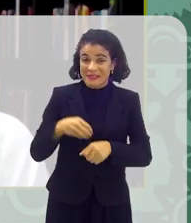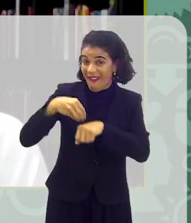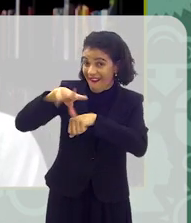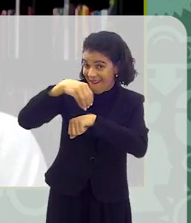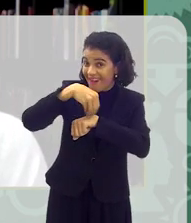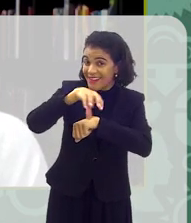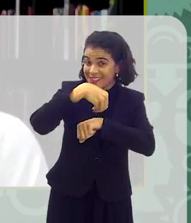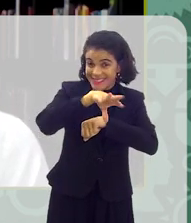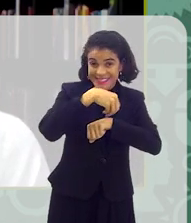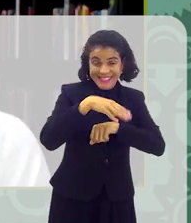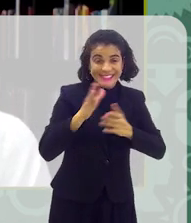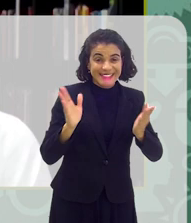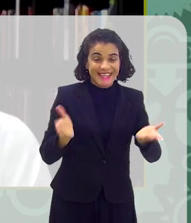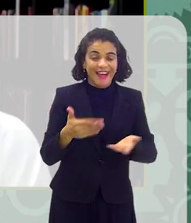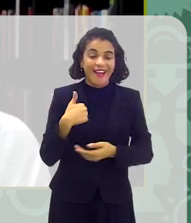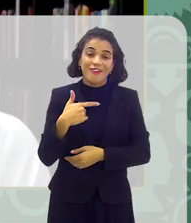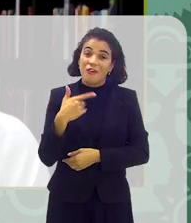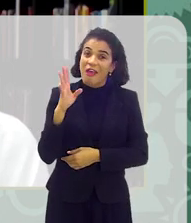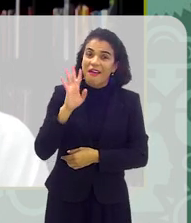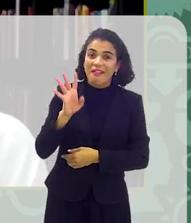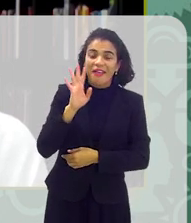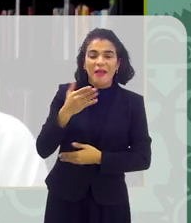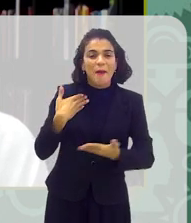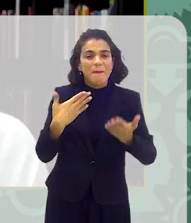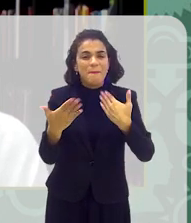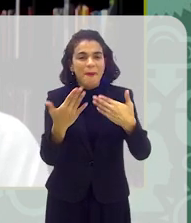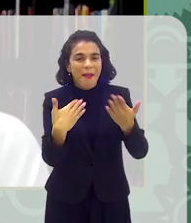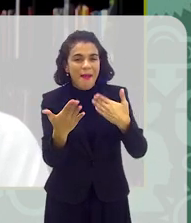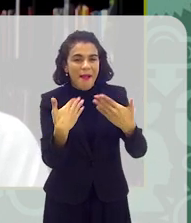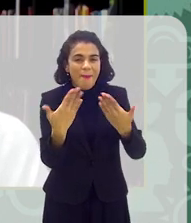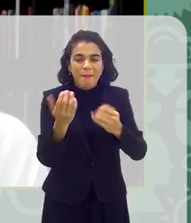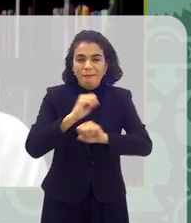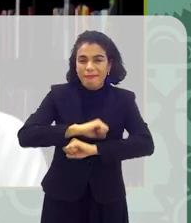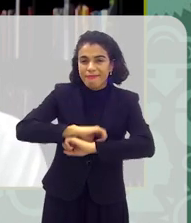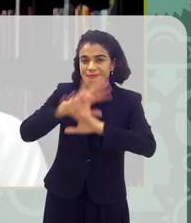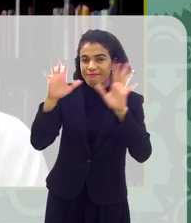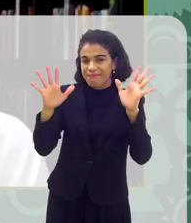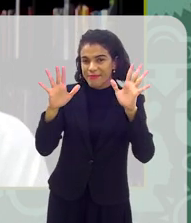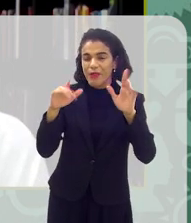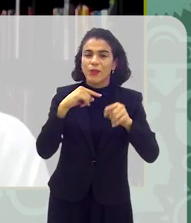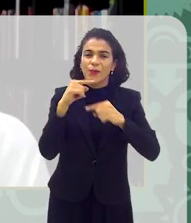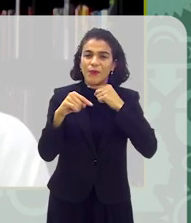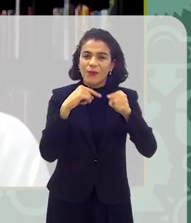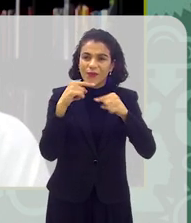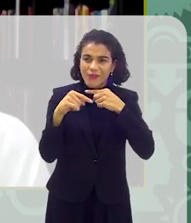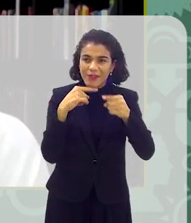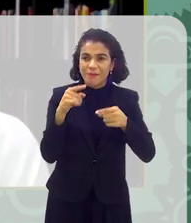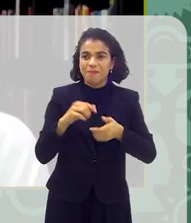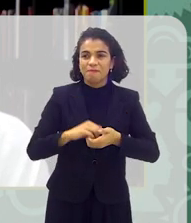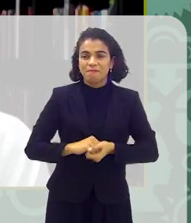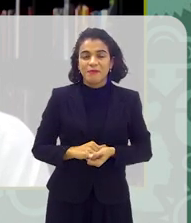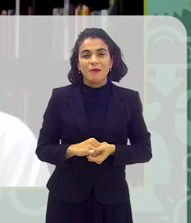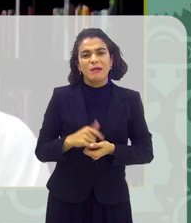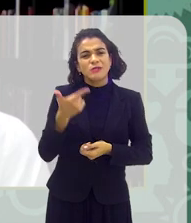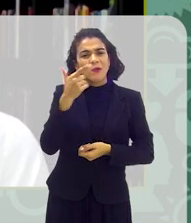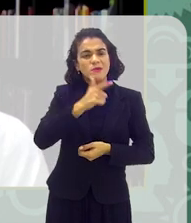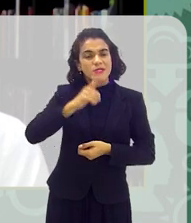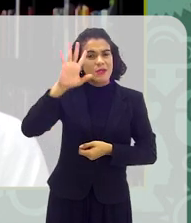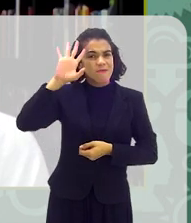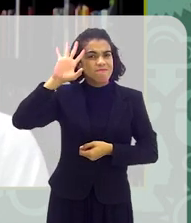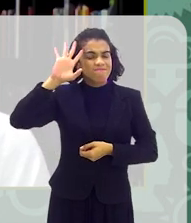Maravilha, tá ótimo, recado tá dado. Eu acho que foi muito bacana o nosso papo de hoje para esclarecer, né, essas dúvidas. A gente pode